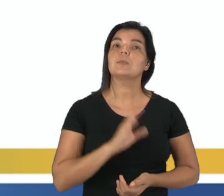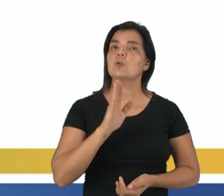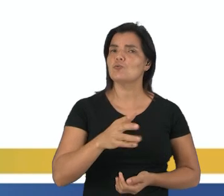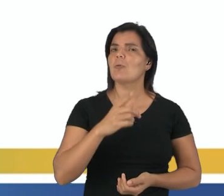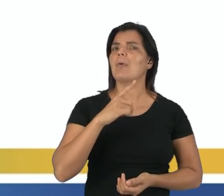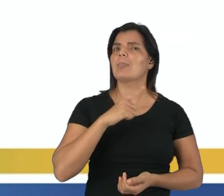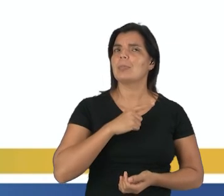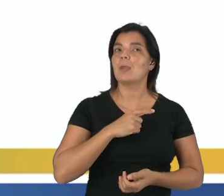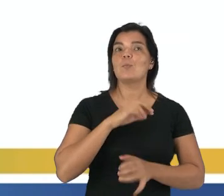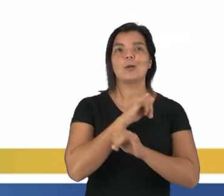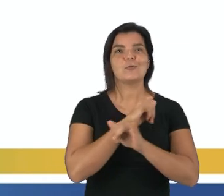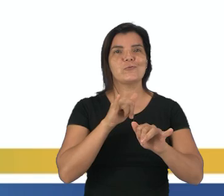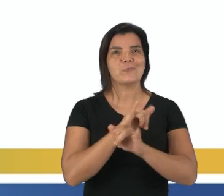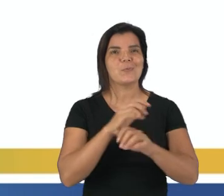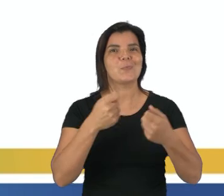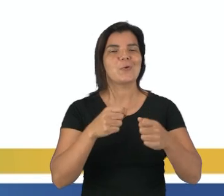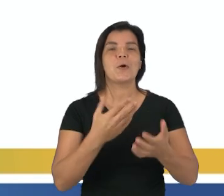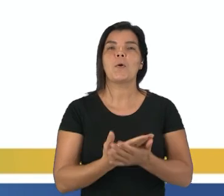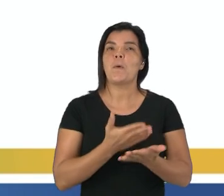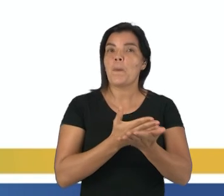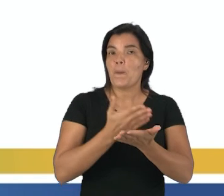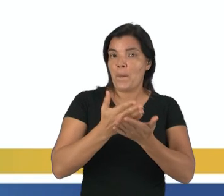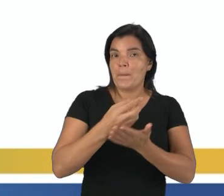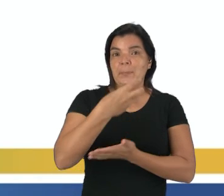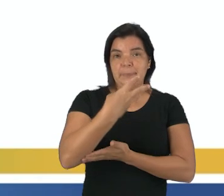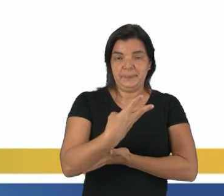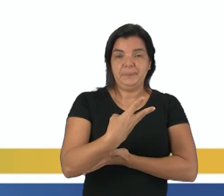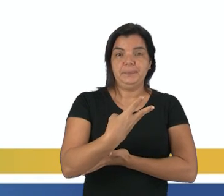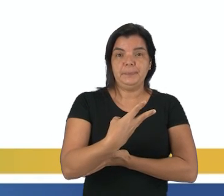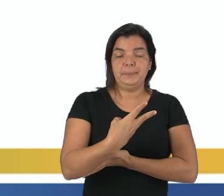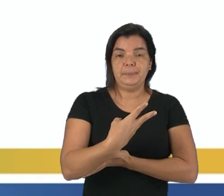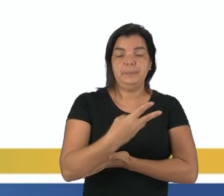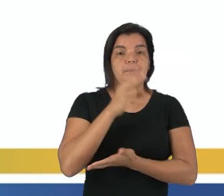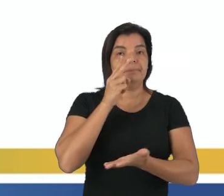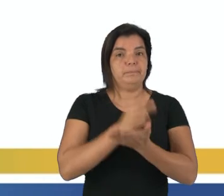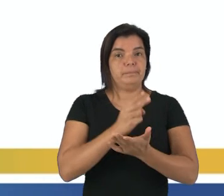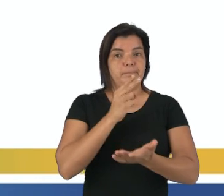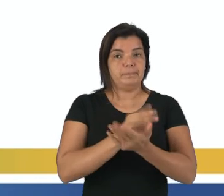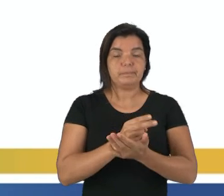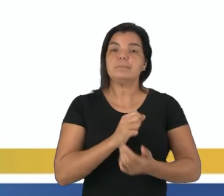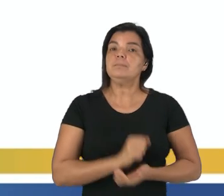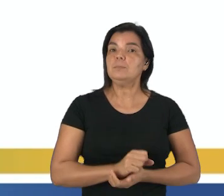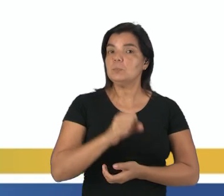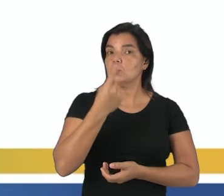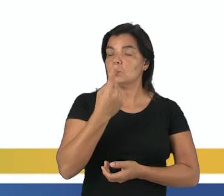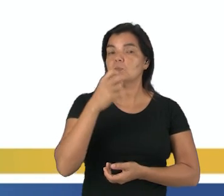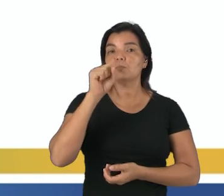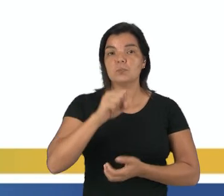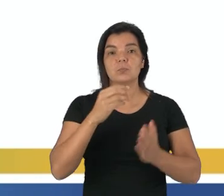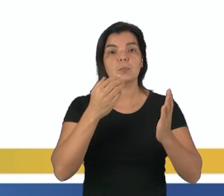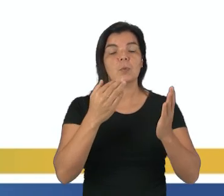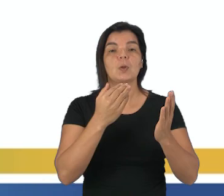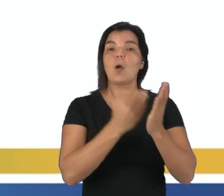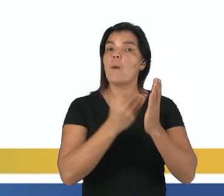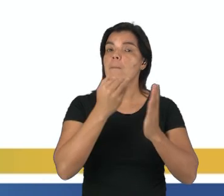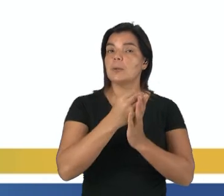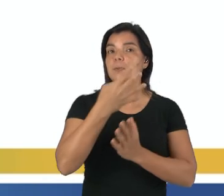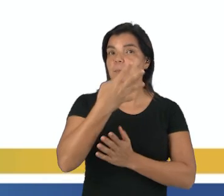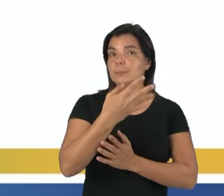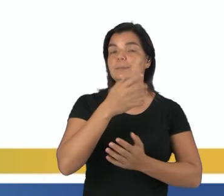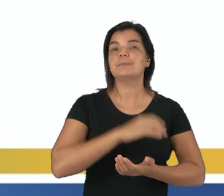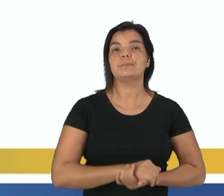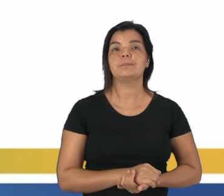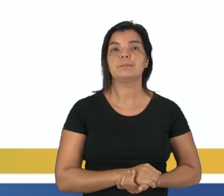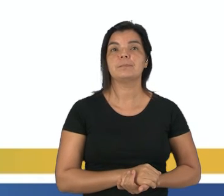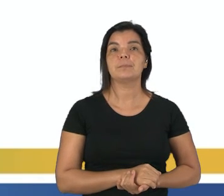tenho os dados que eu preciso. Ó. Começou com 3 e toda vez que passou um segundo, aumentou em 4,